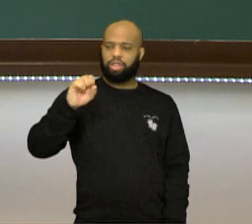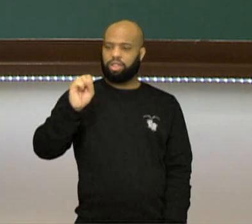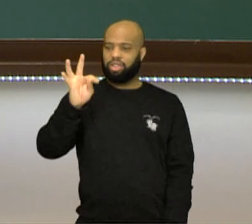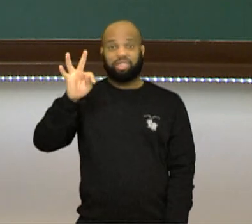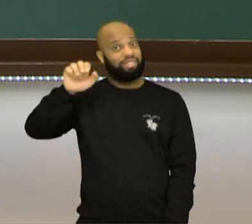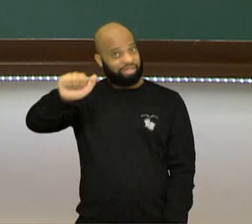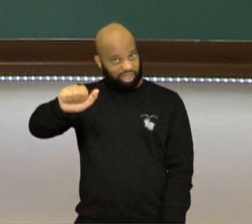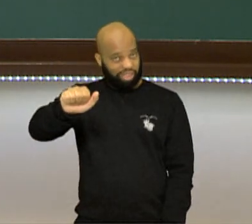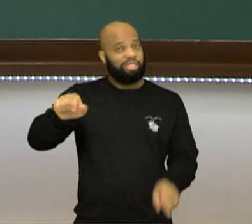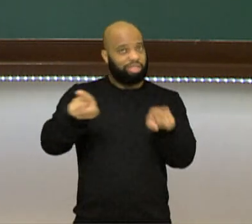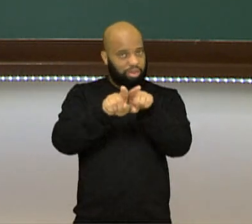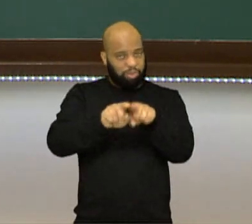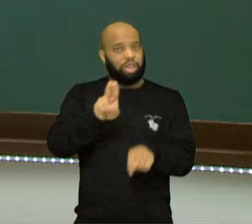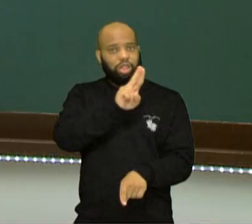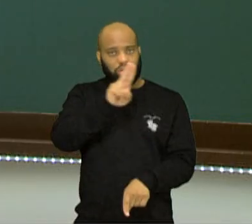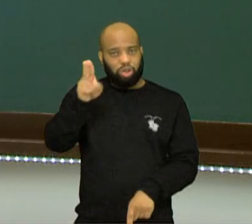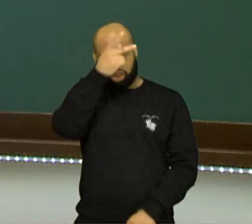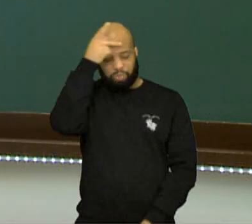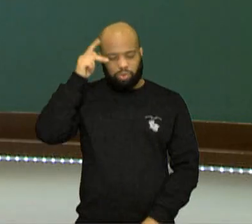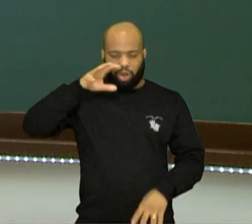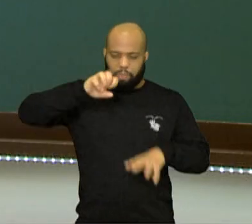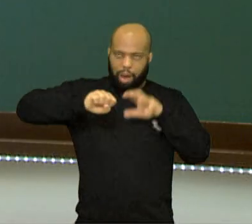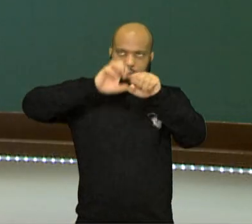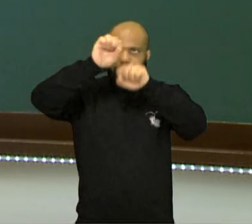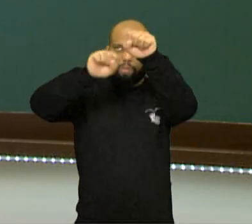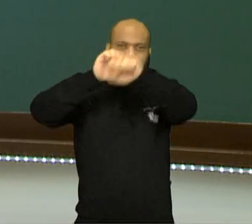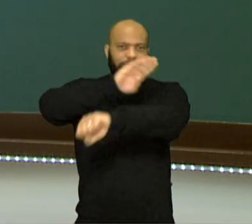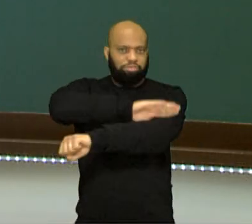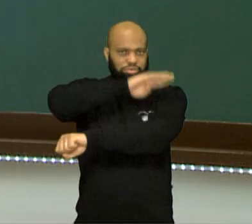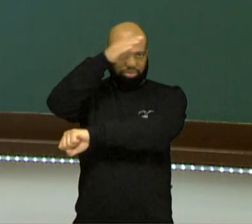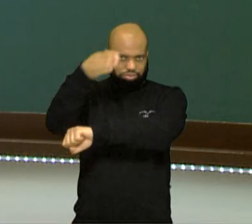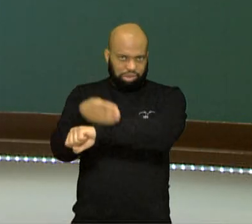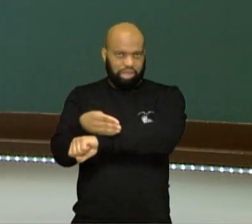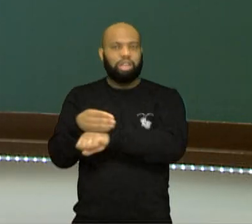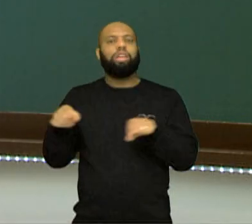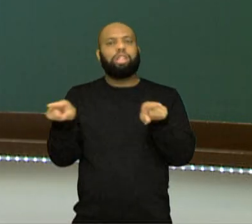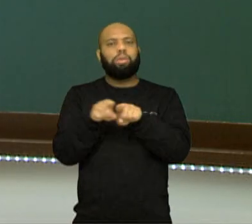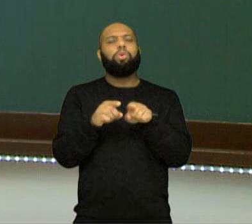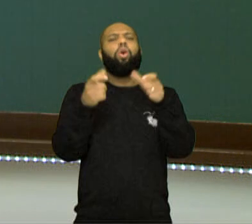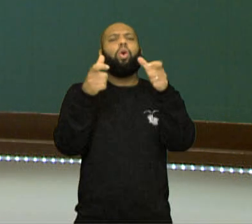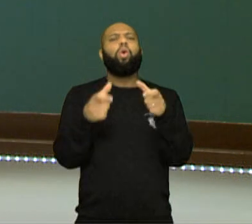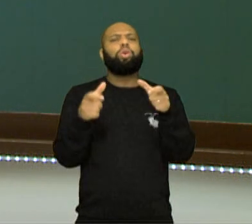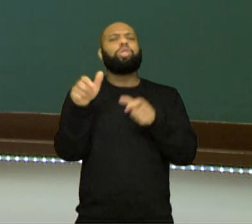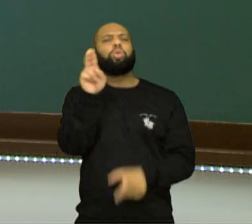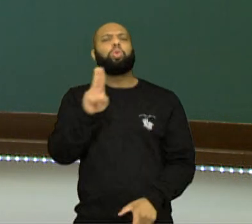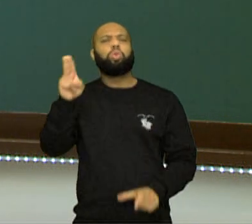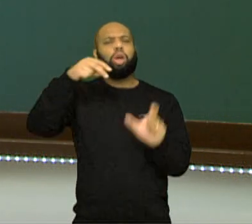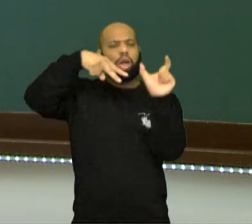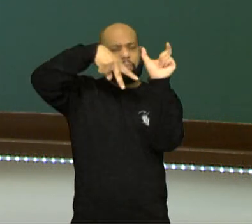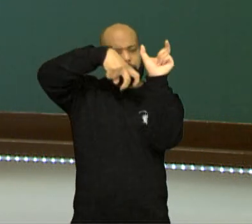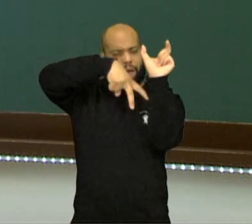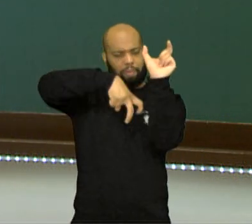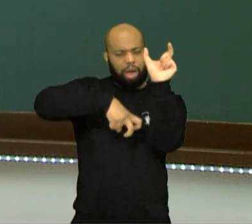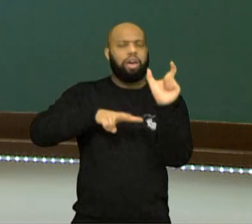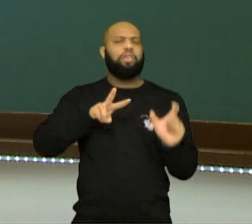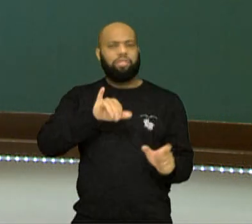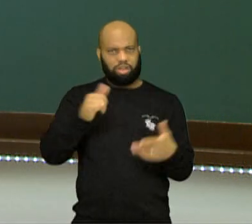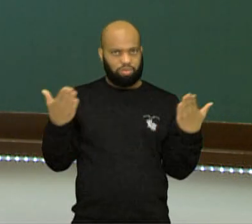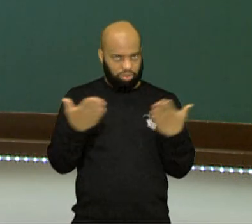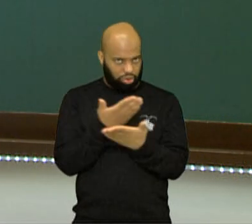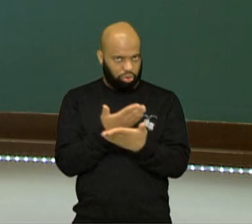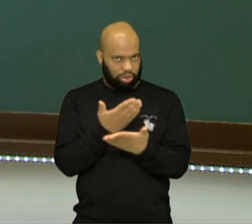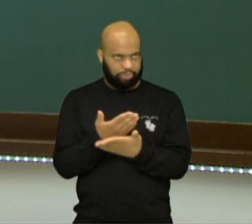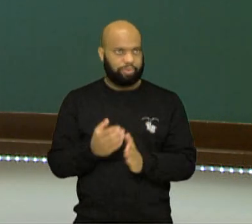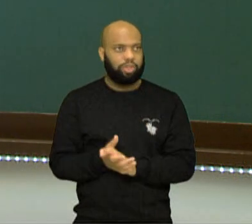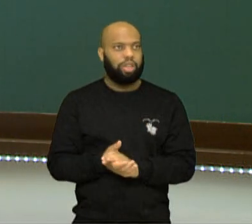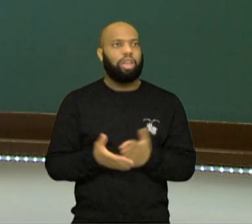vai aprender, mas durante a aula, da onde que veio esse termo aí de alpinismo, tá bom? Para